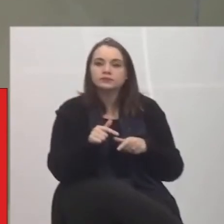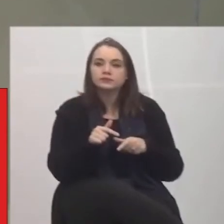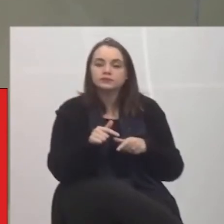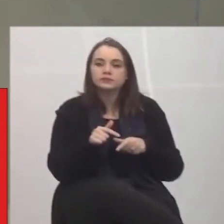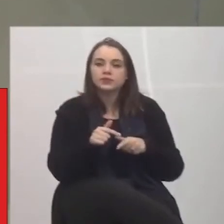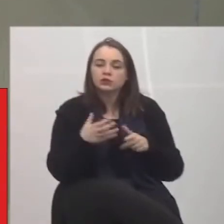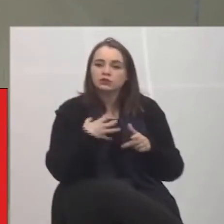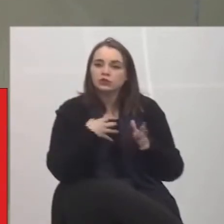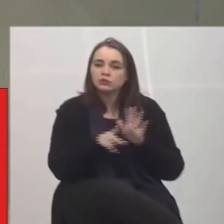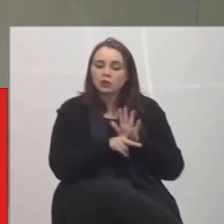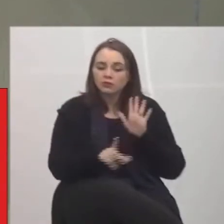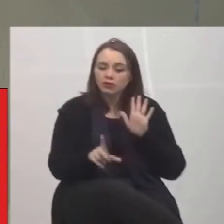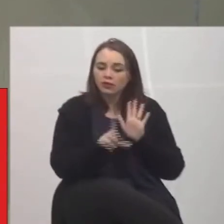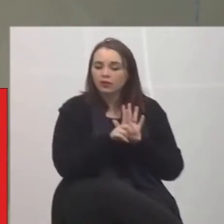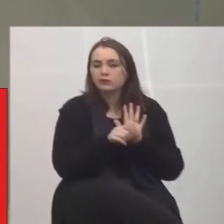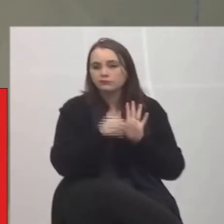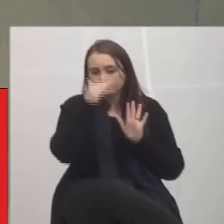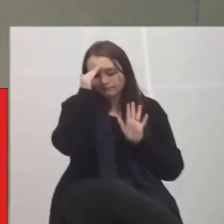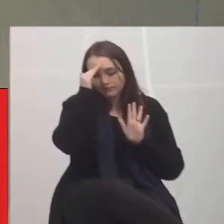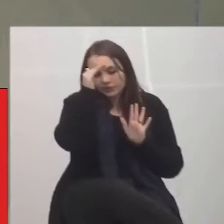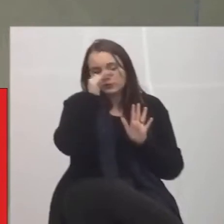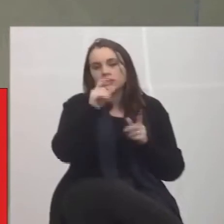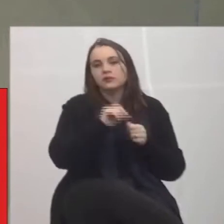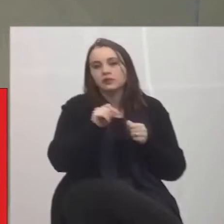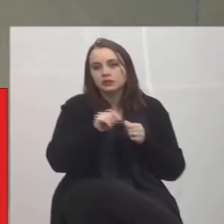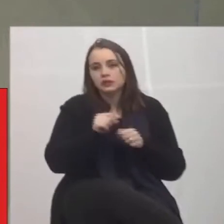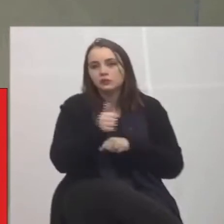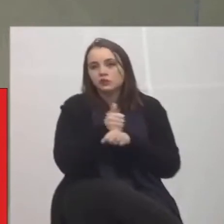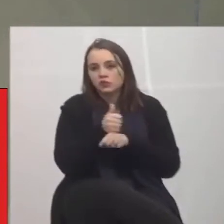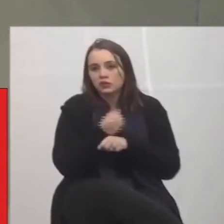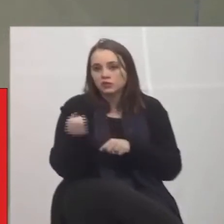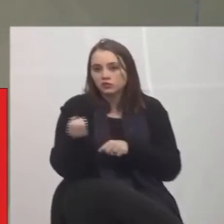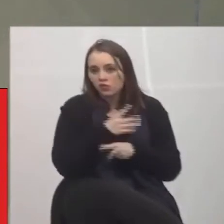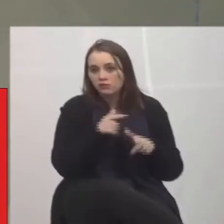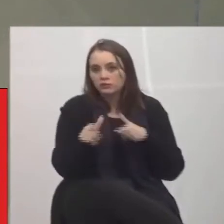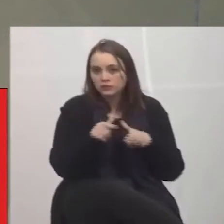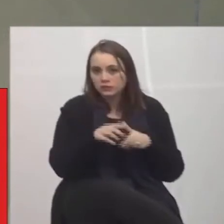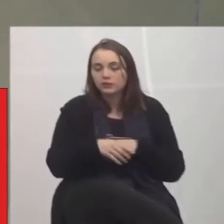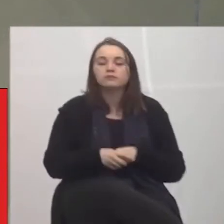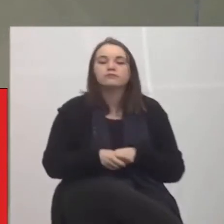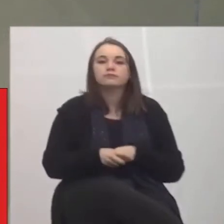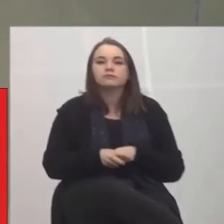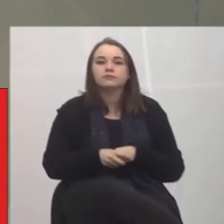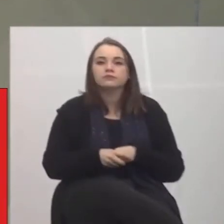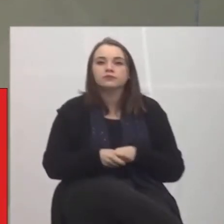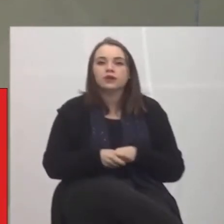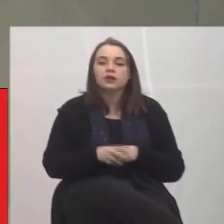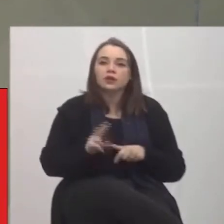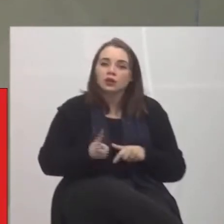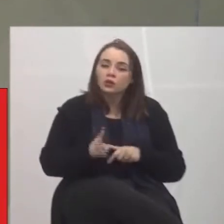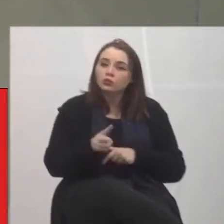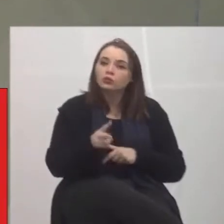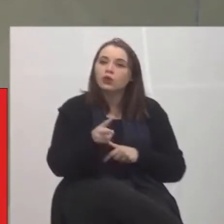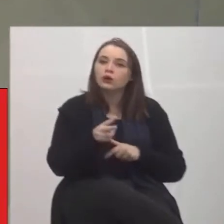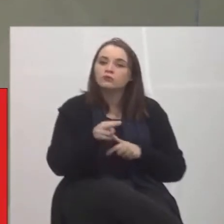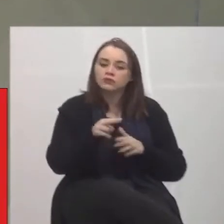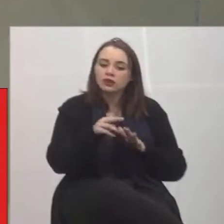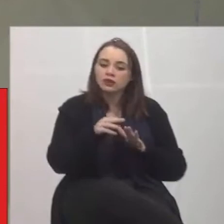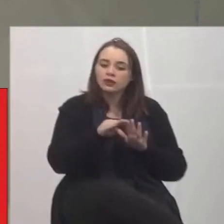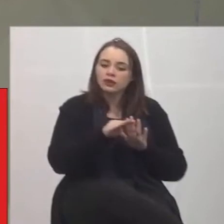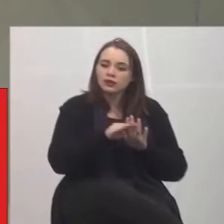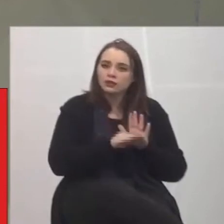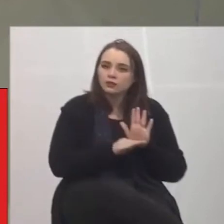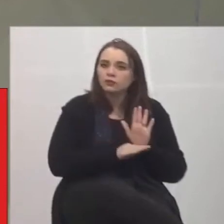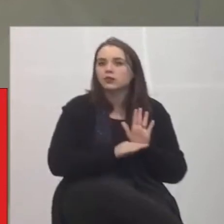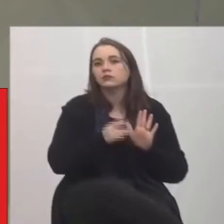da legislação vigente para que o quadro seja reposto, né? E manter e ampliar a agenda da elaboração do Plano